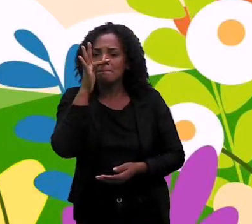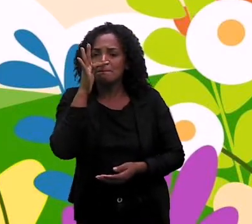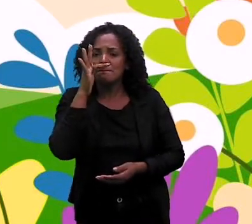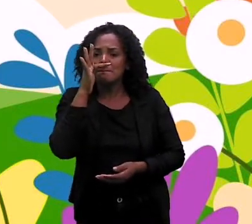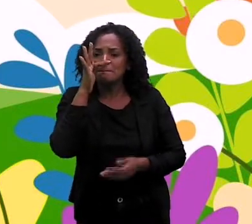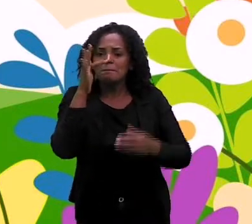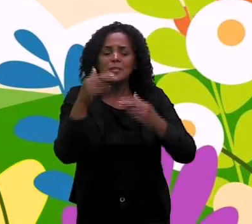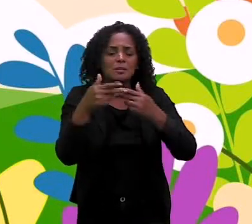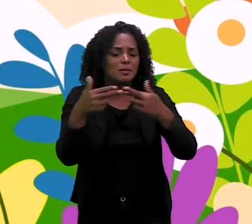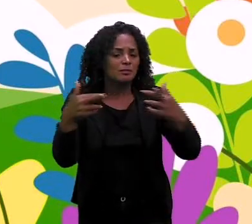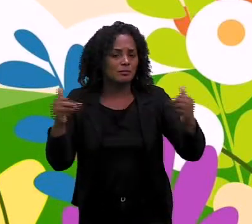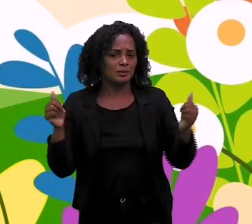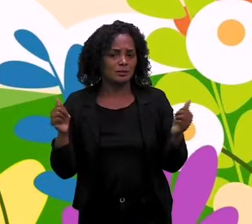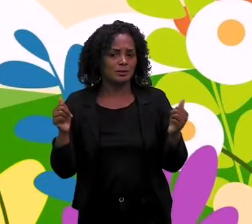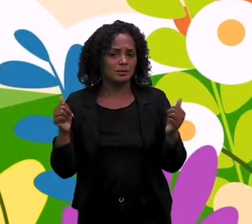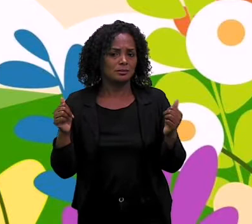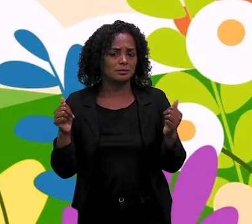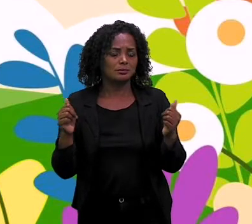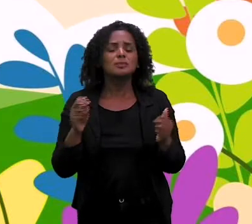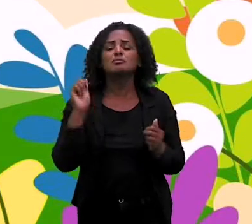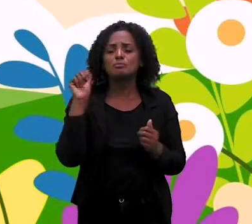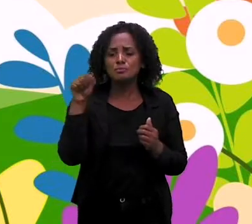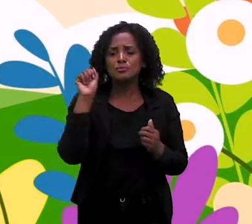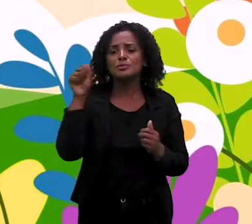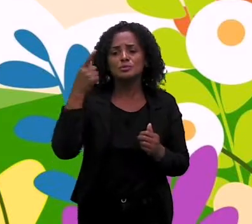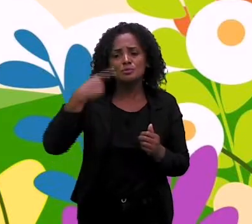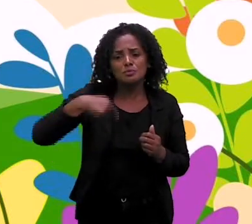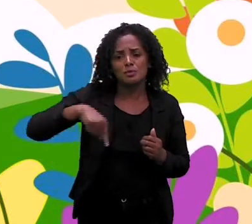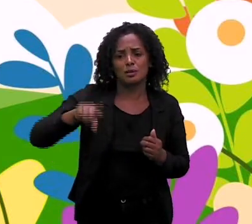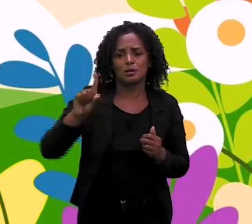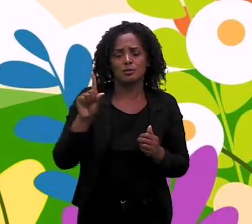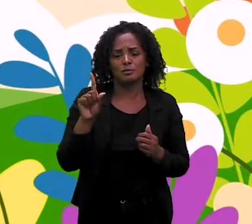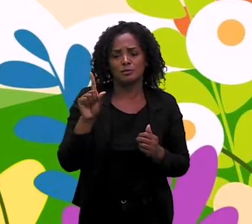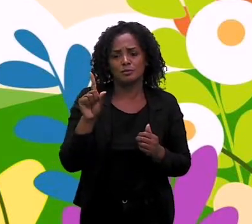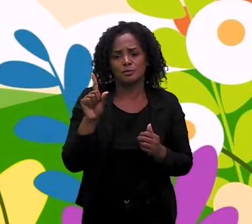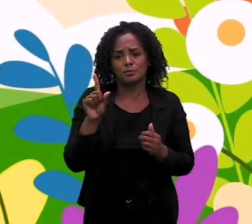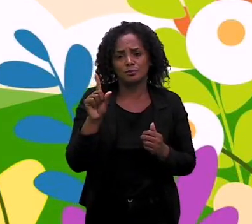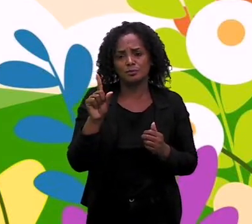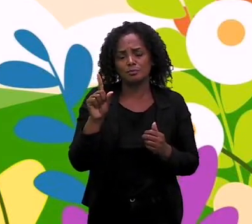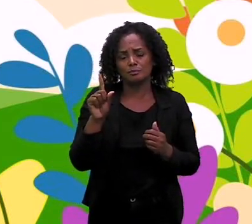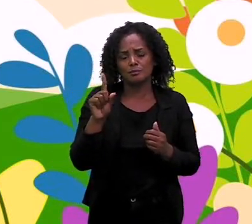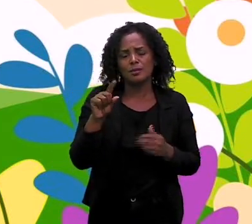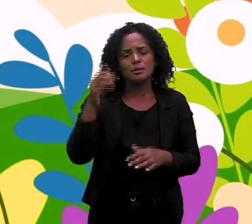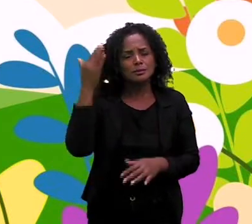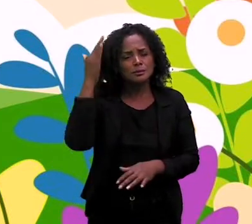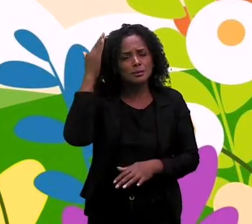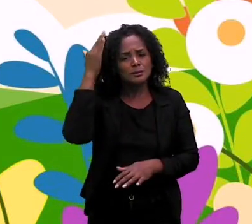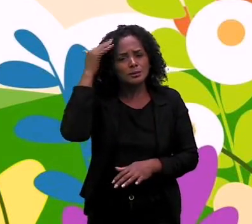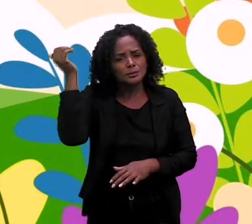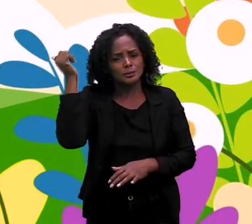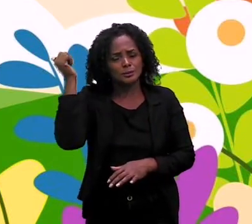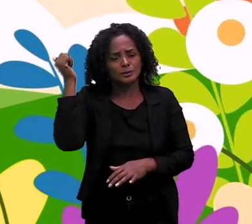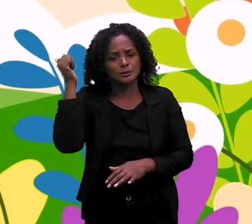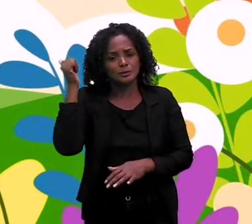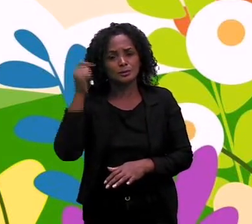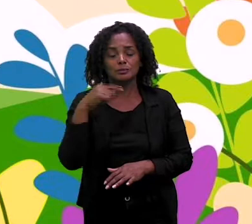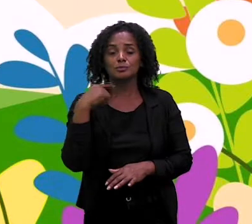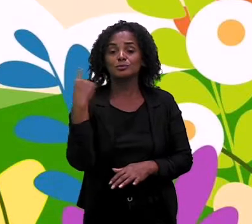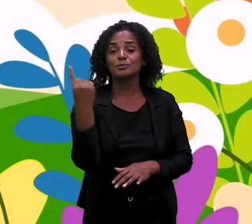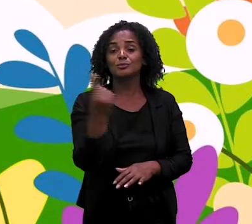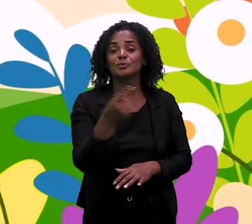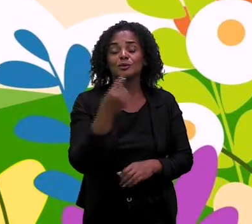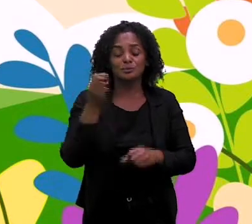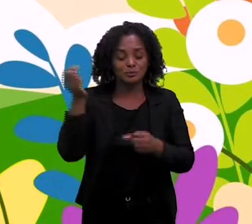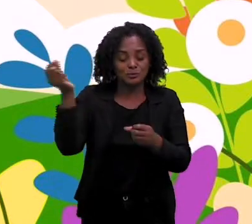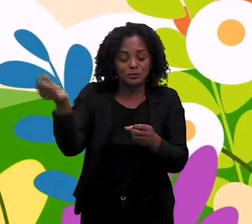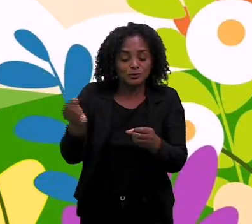Levo sim. Mas como farei isso? Você sabia, Flora, que nós